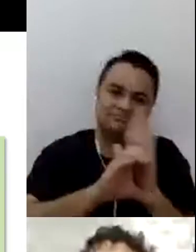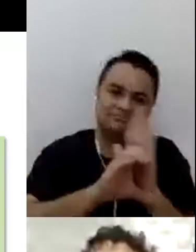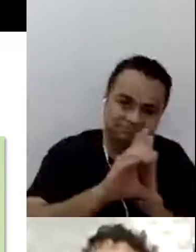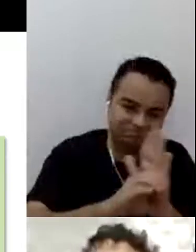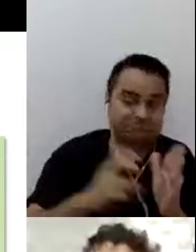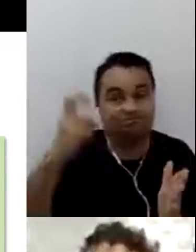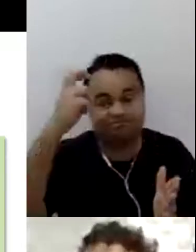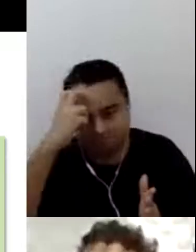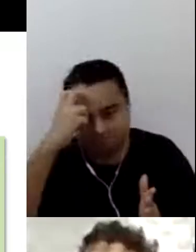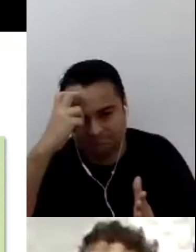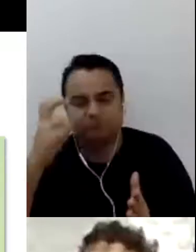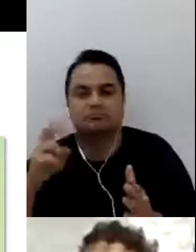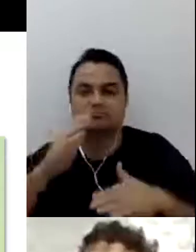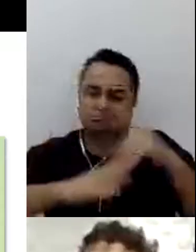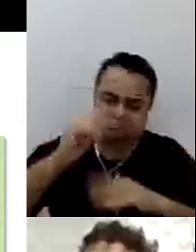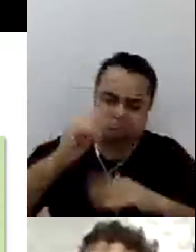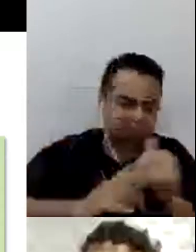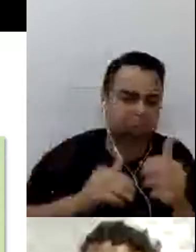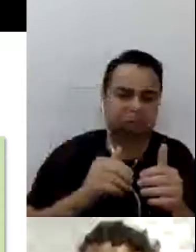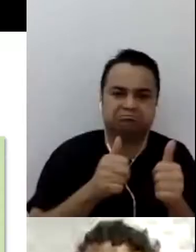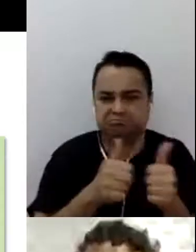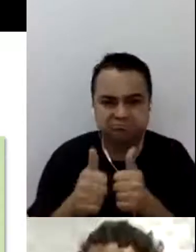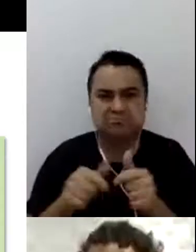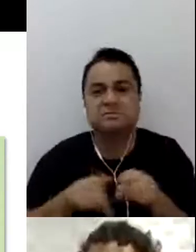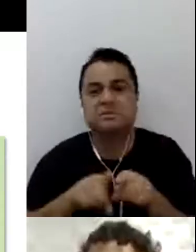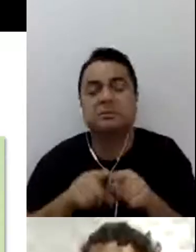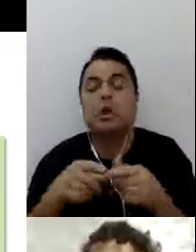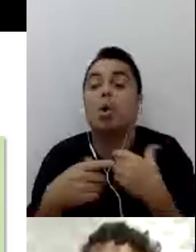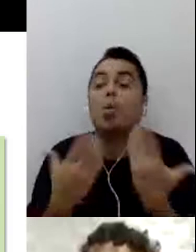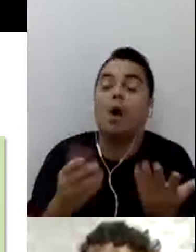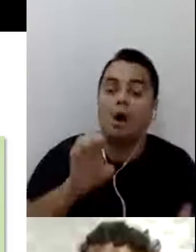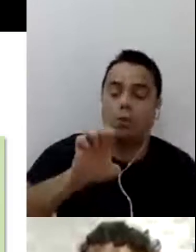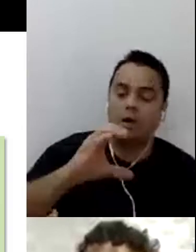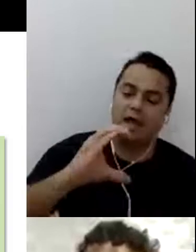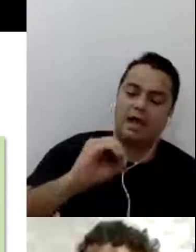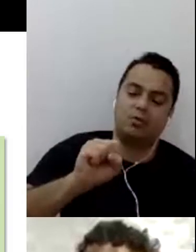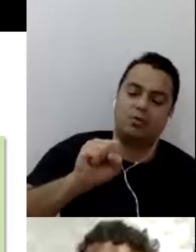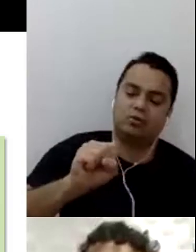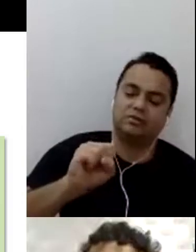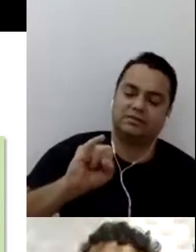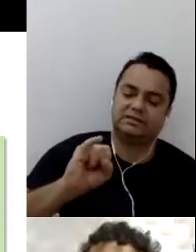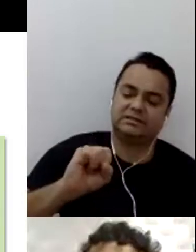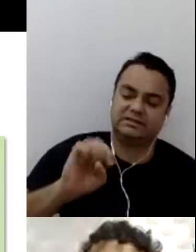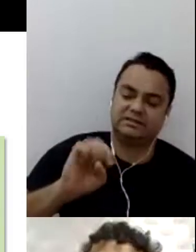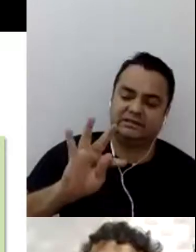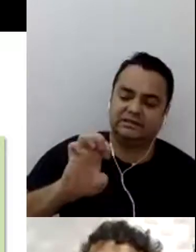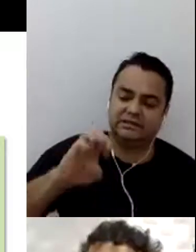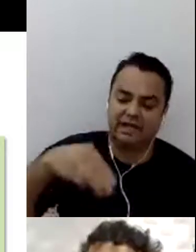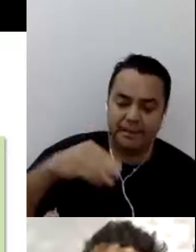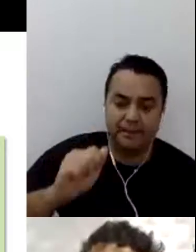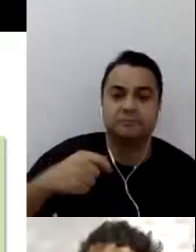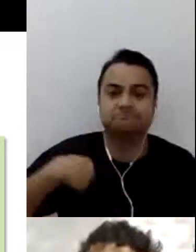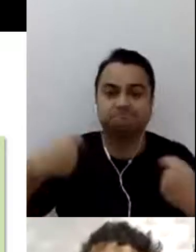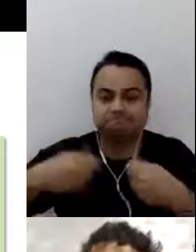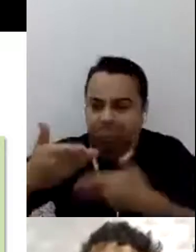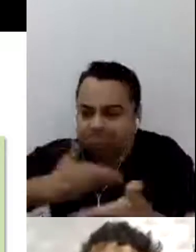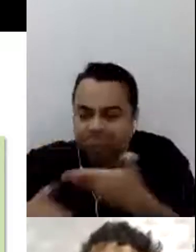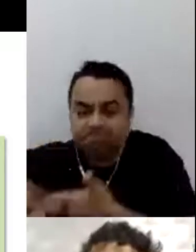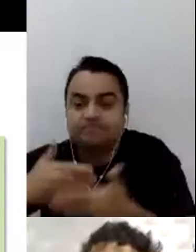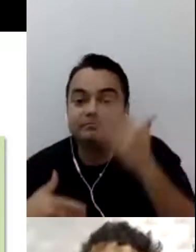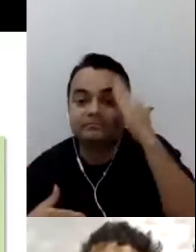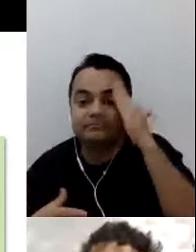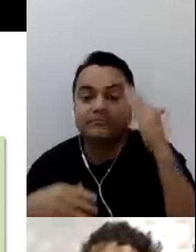know-how, que soft skills, que ecossistema eu preciso estar interagindo e estar integrando para que eu consiga ter essa forma